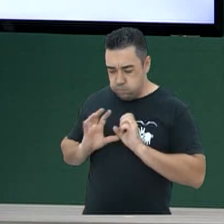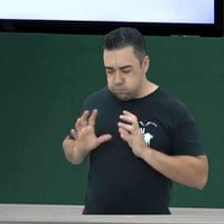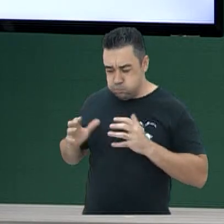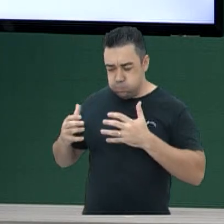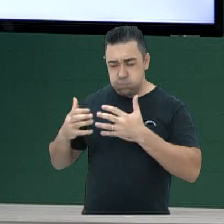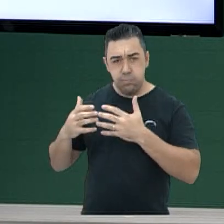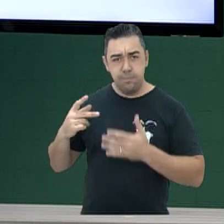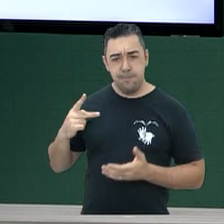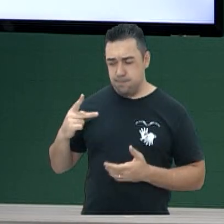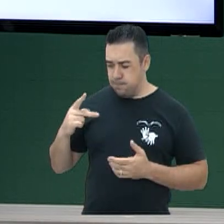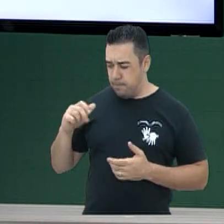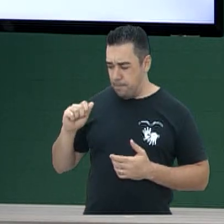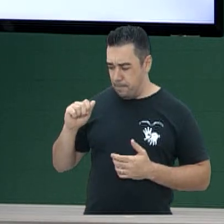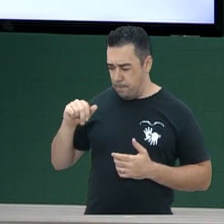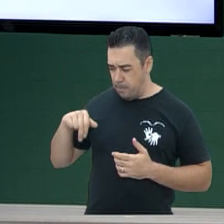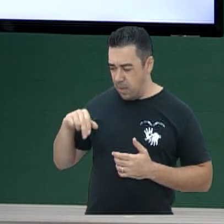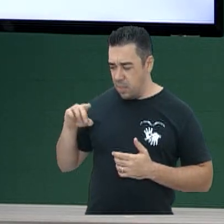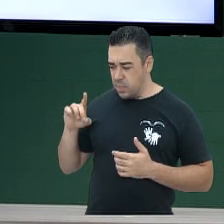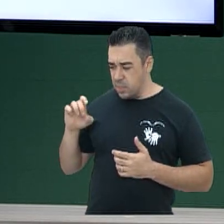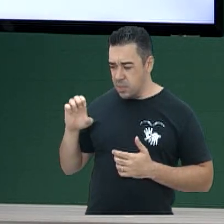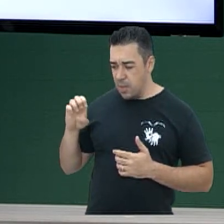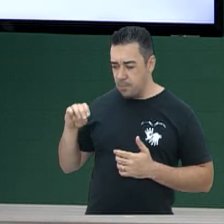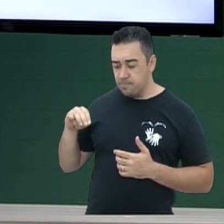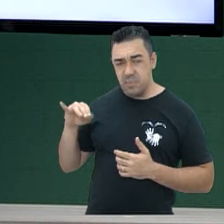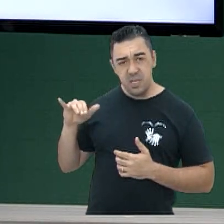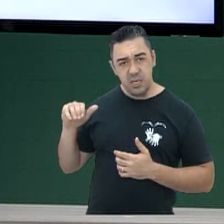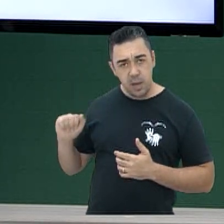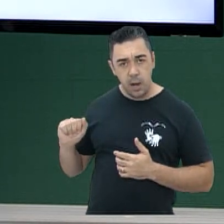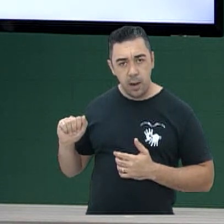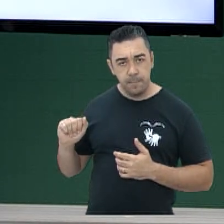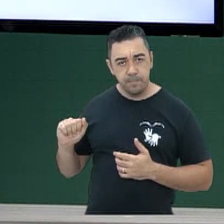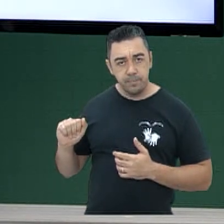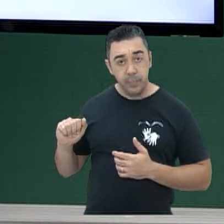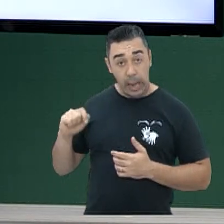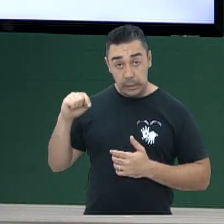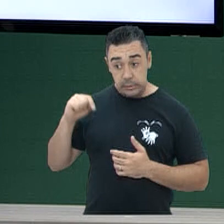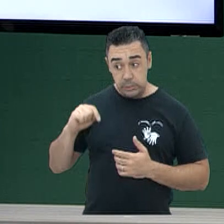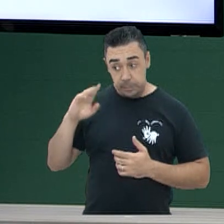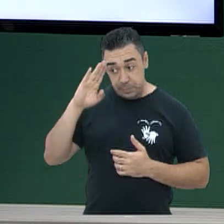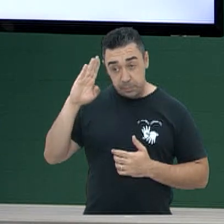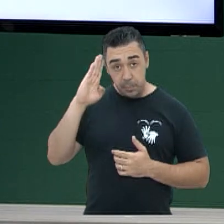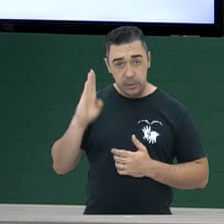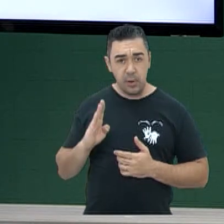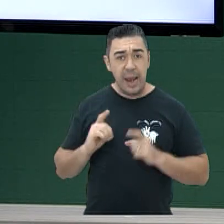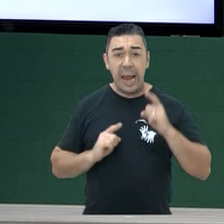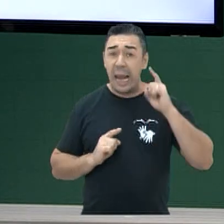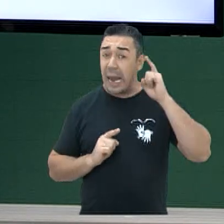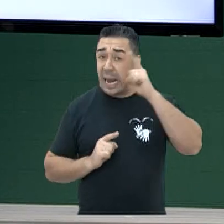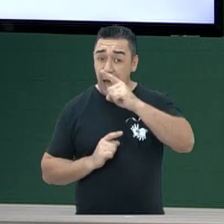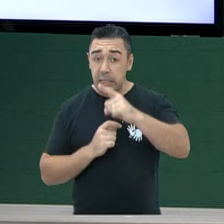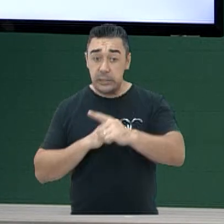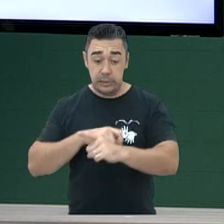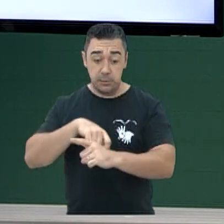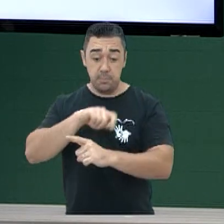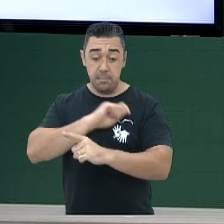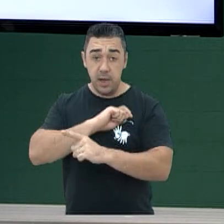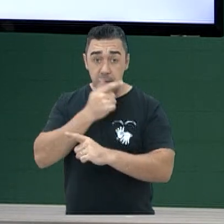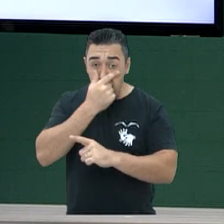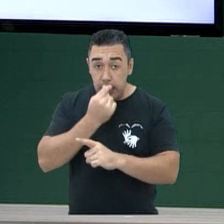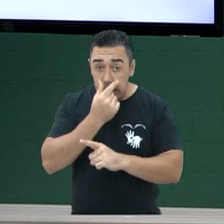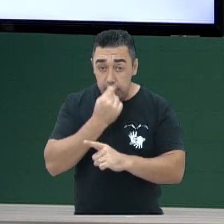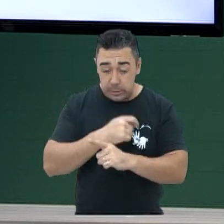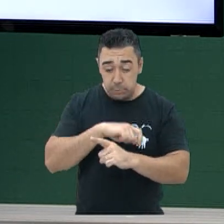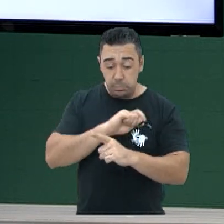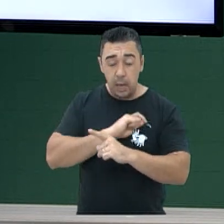doença, principalmente, que atinge diretamente o Brasil. Né? A gente teve lá a gripe espanhola, mas ela não atingiu diretamente o Brasil como essa está atingindo